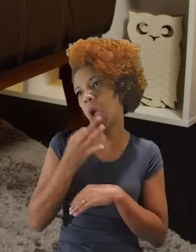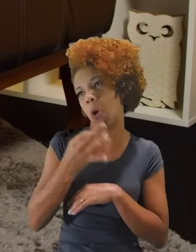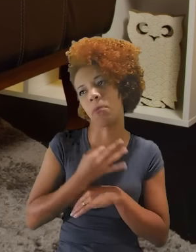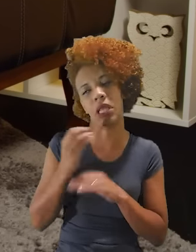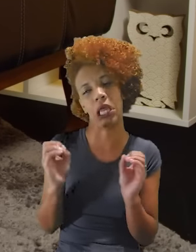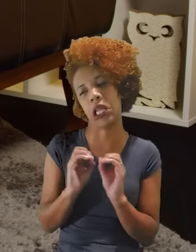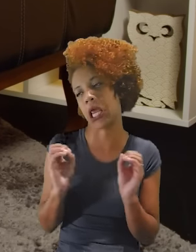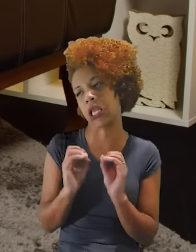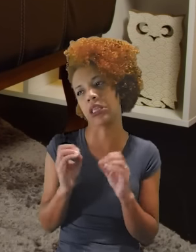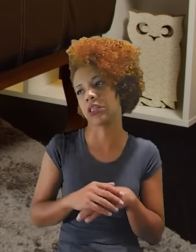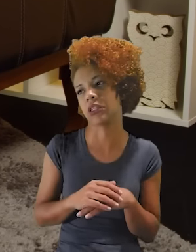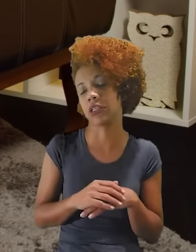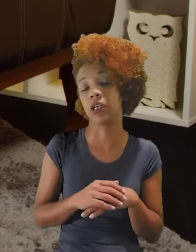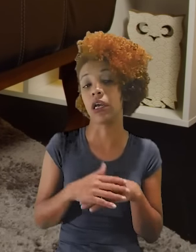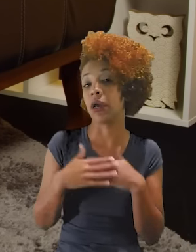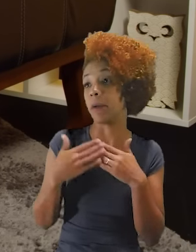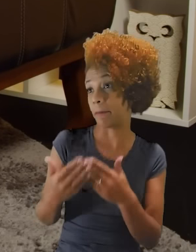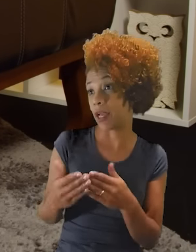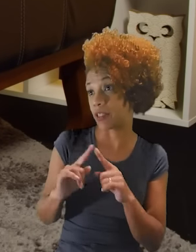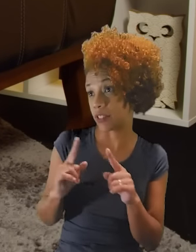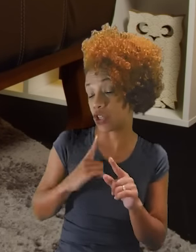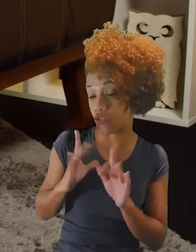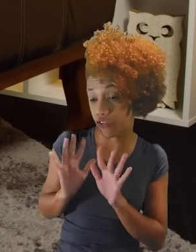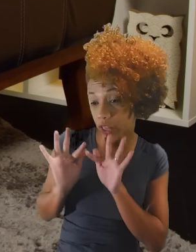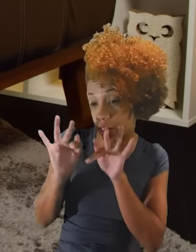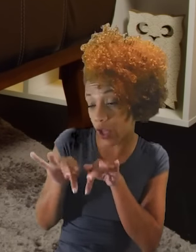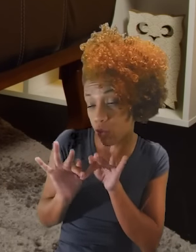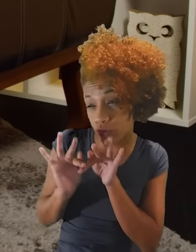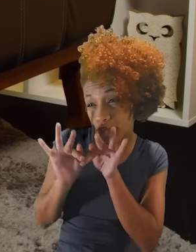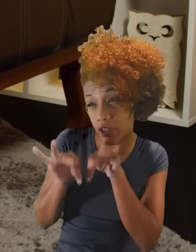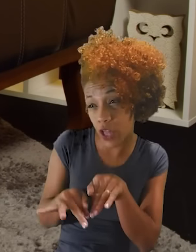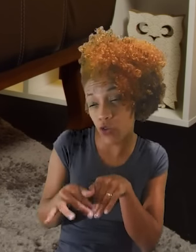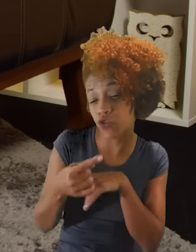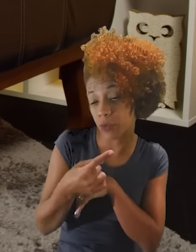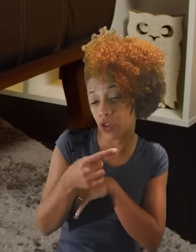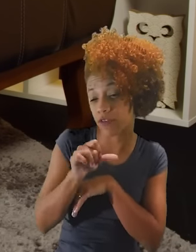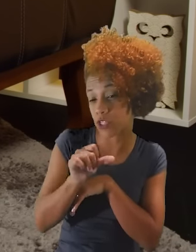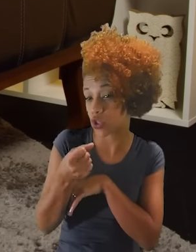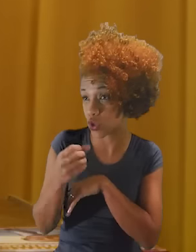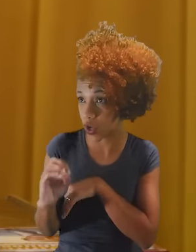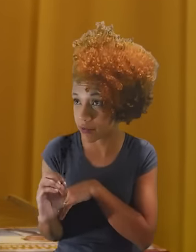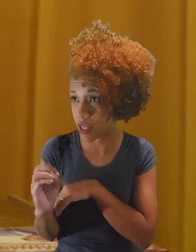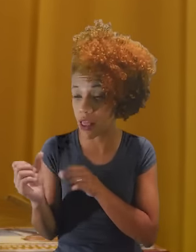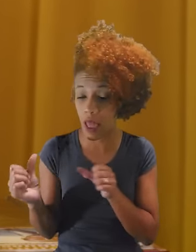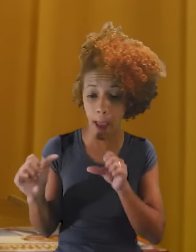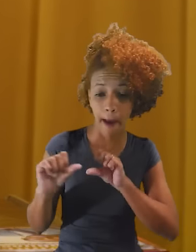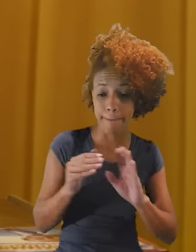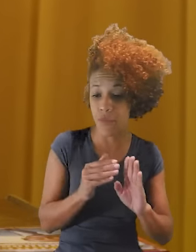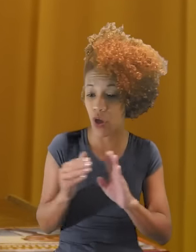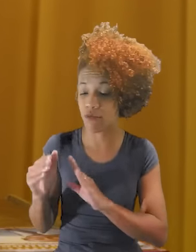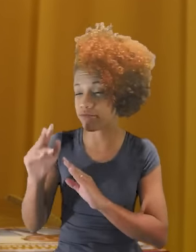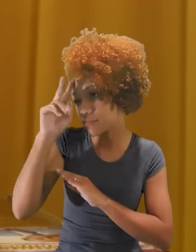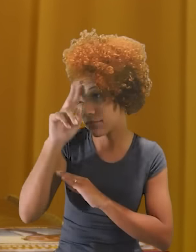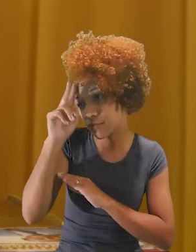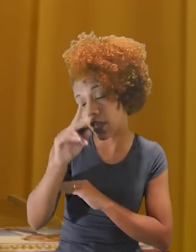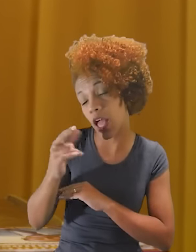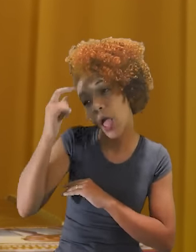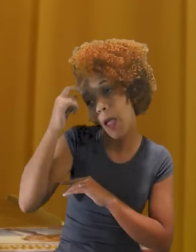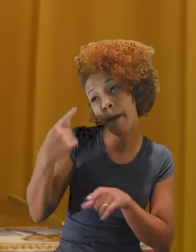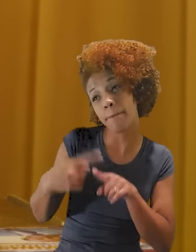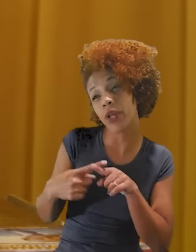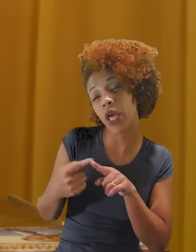apita mais nada. Zero. Tanto não apita que no finalzinho da década de 80, foi a pior fase da história da